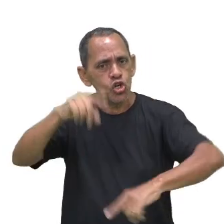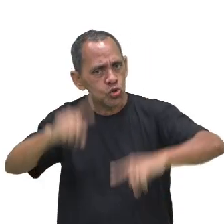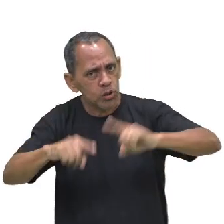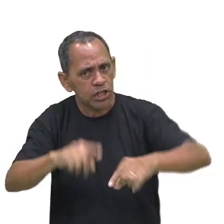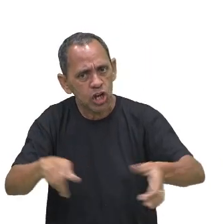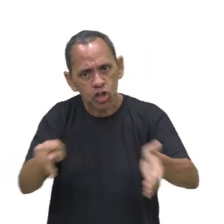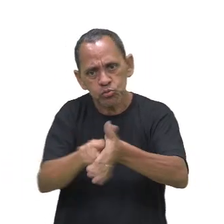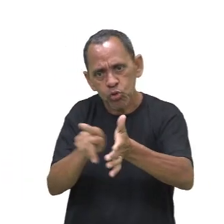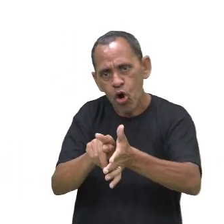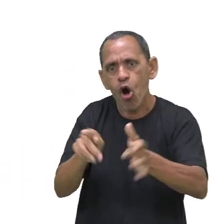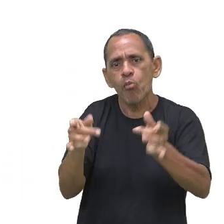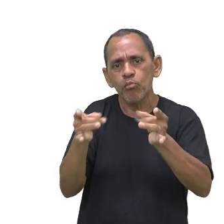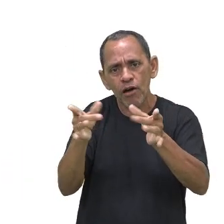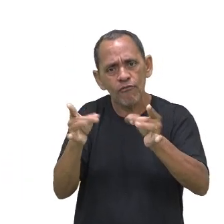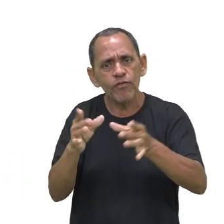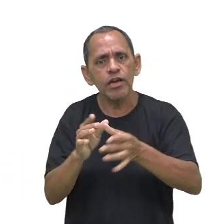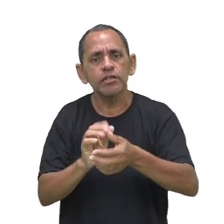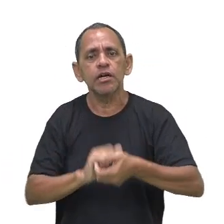forma de